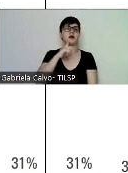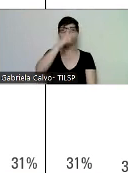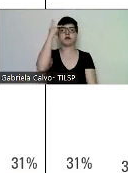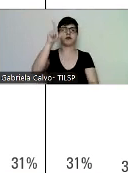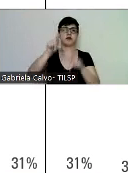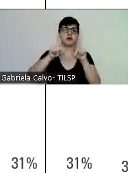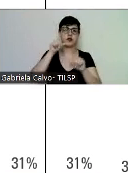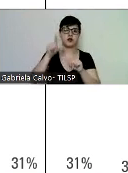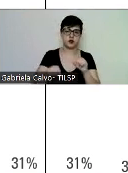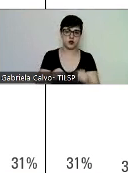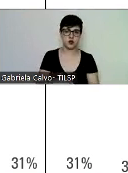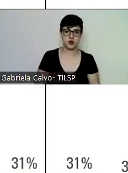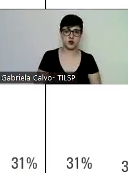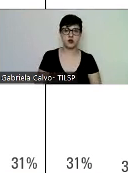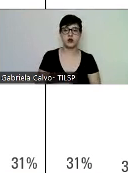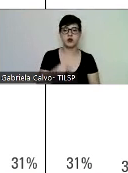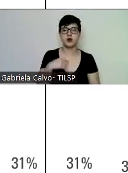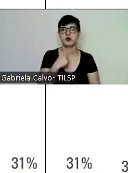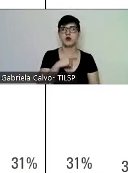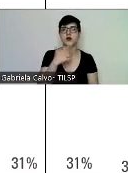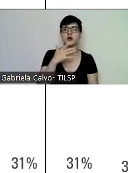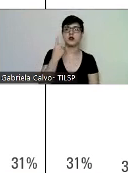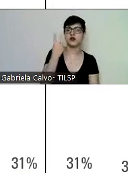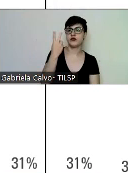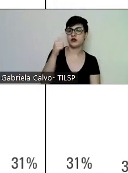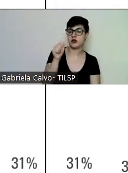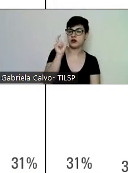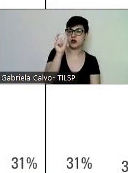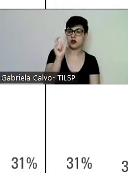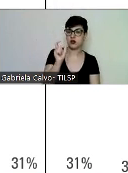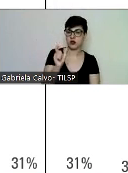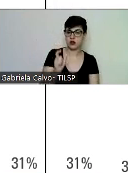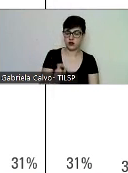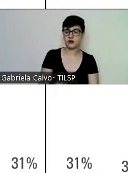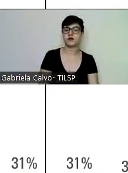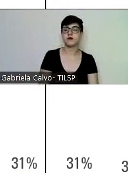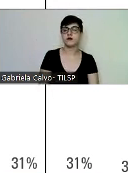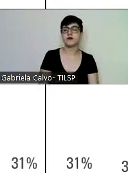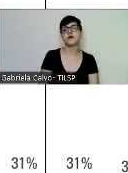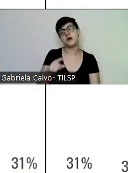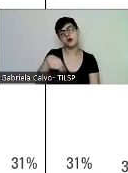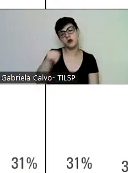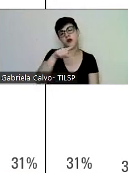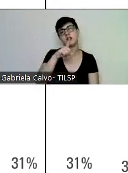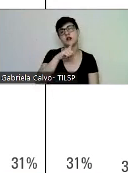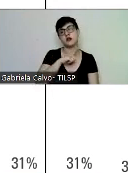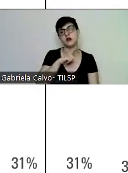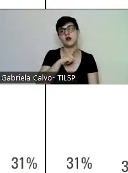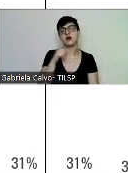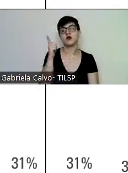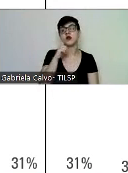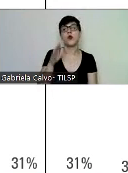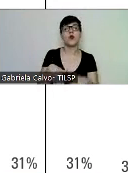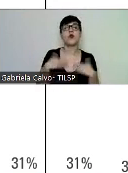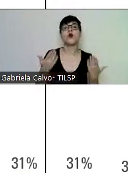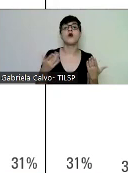Nós chegamos a um grupo de 127 termos e entre os termos selecionados os comitês eram convidados a rankear quais eram os mais